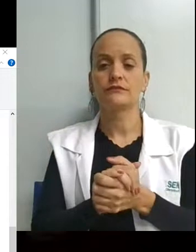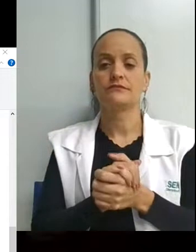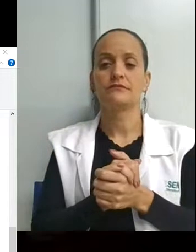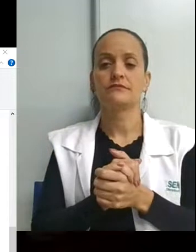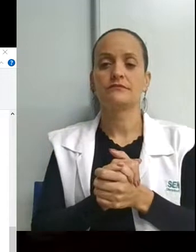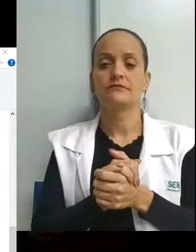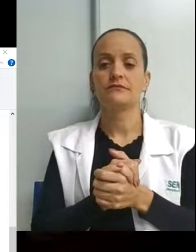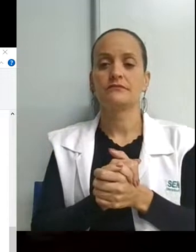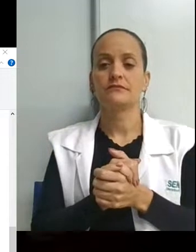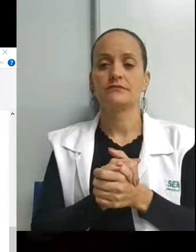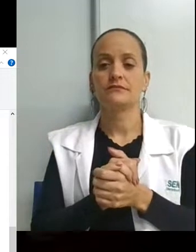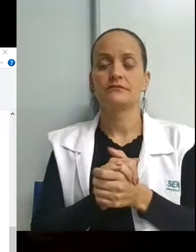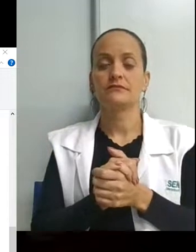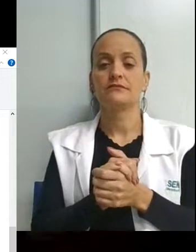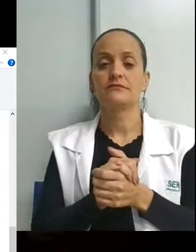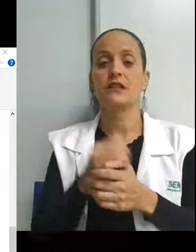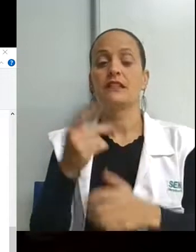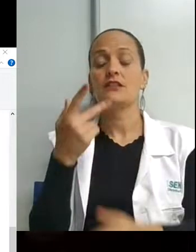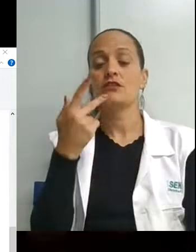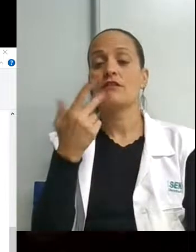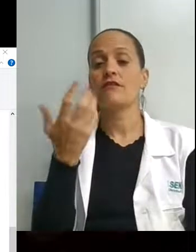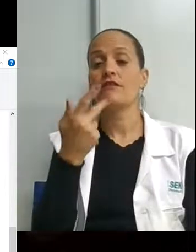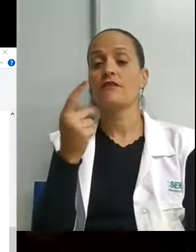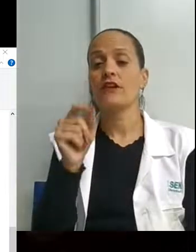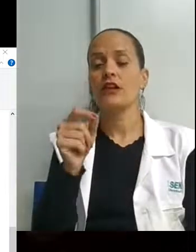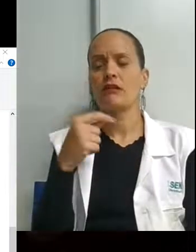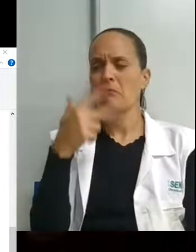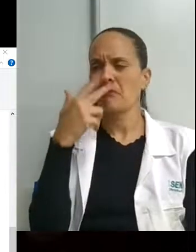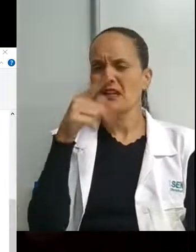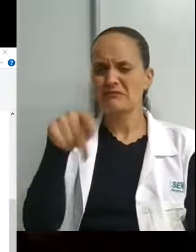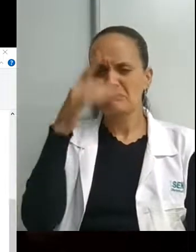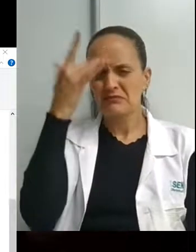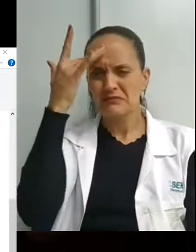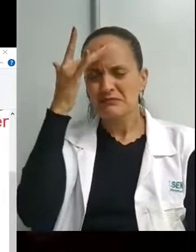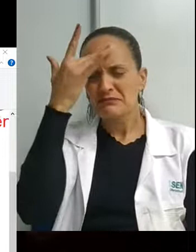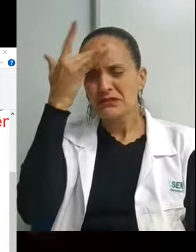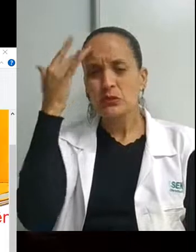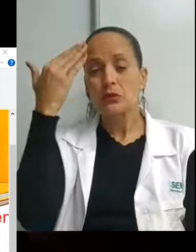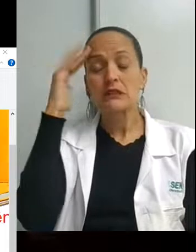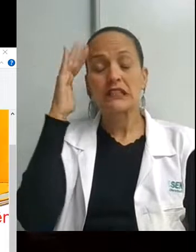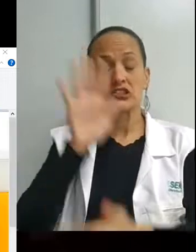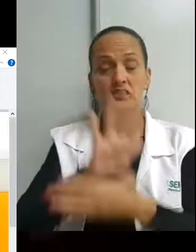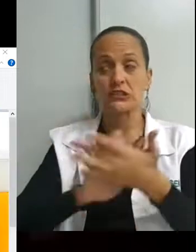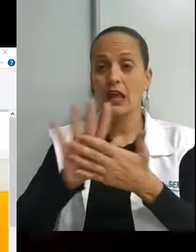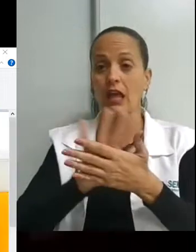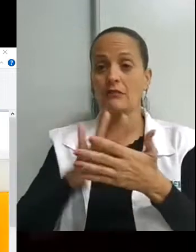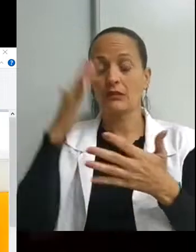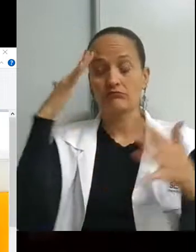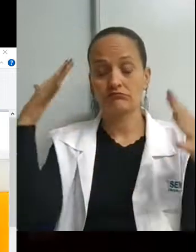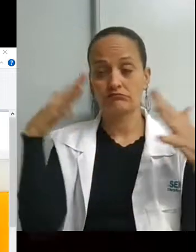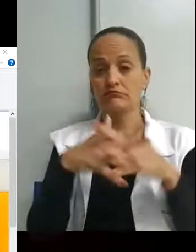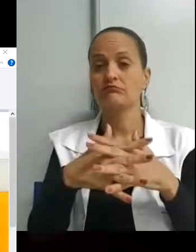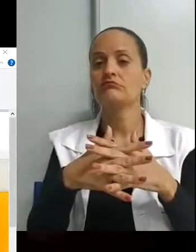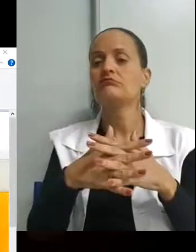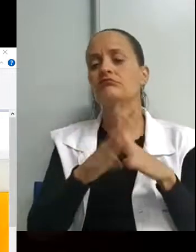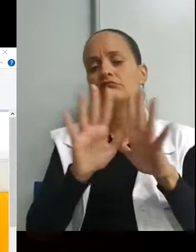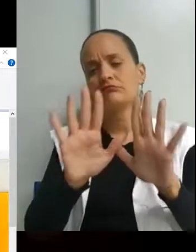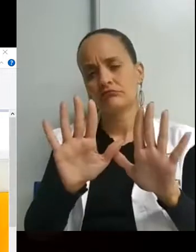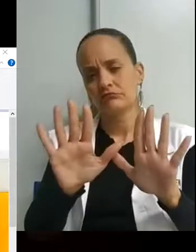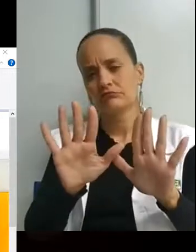aí, o que eu recomendo vocês? Senhor, não entendi nada, né, dessas contas que o senhor fez, perdi lá no começo, né? Então, depois eu posso deixar